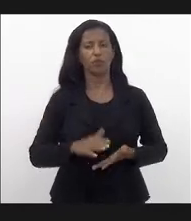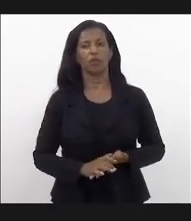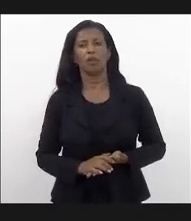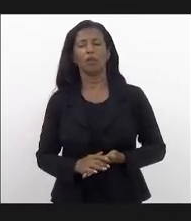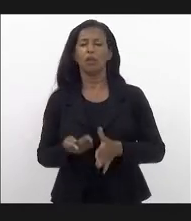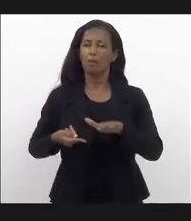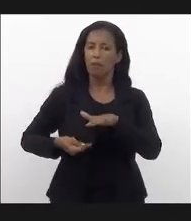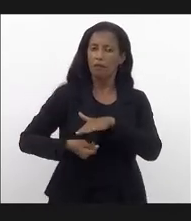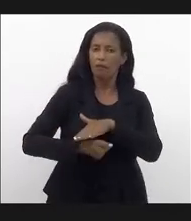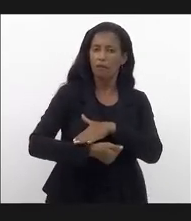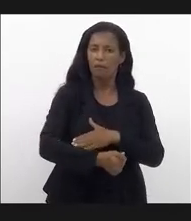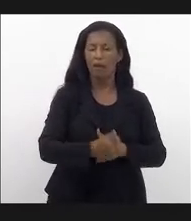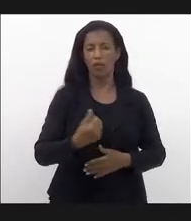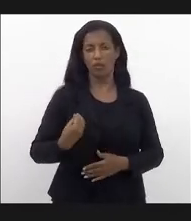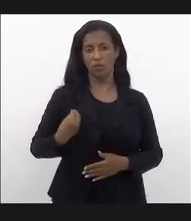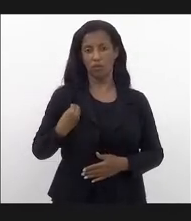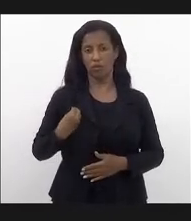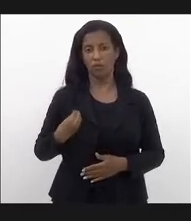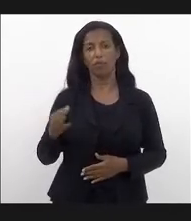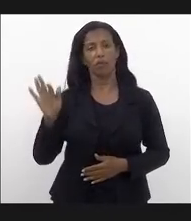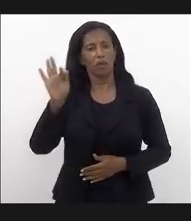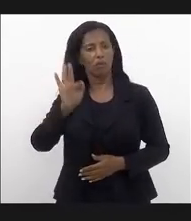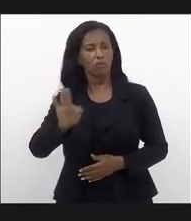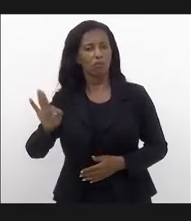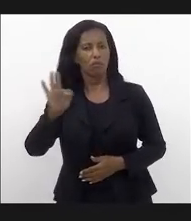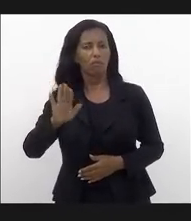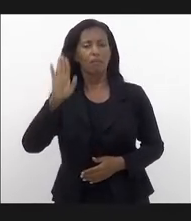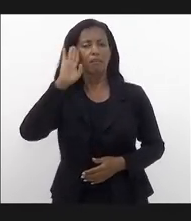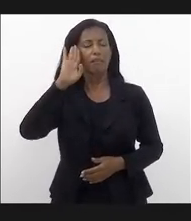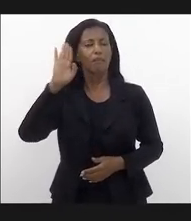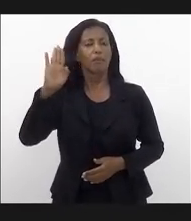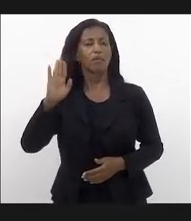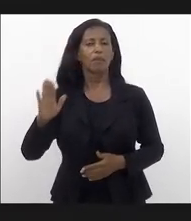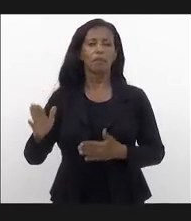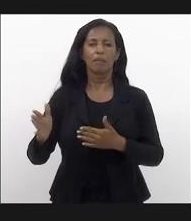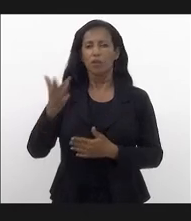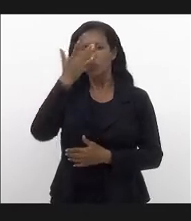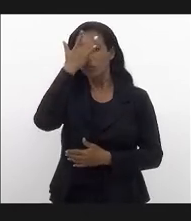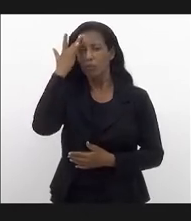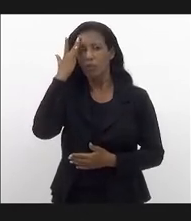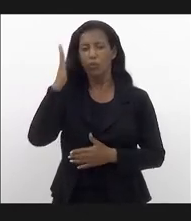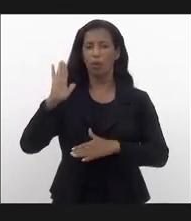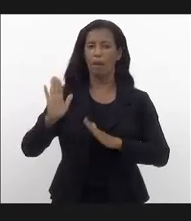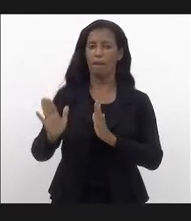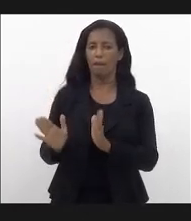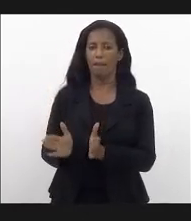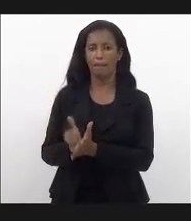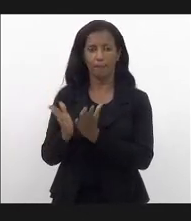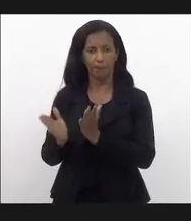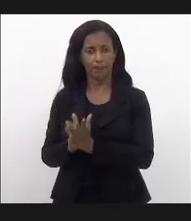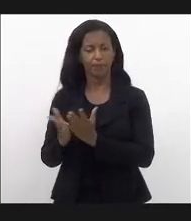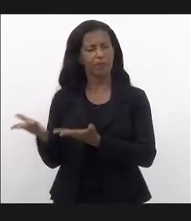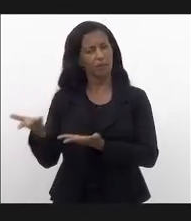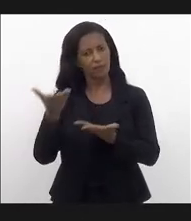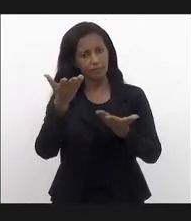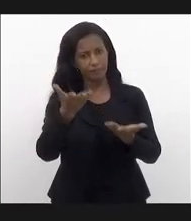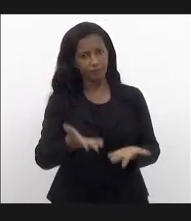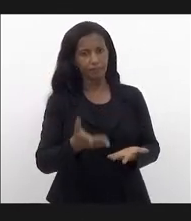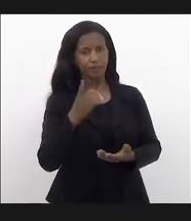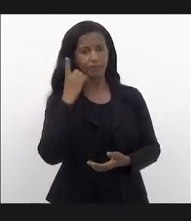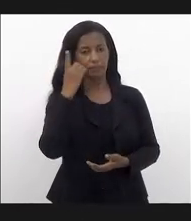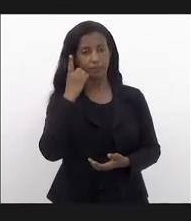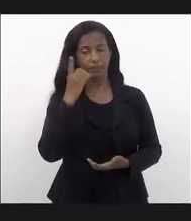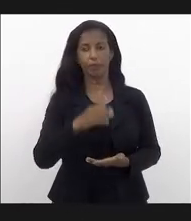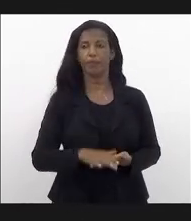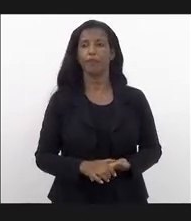também na sua carreira universitária principalmente aqueles que são de famílias mais vulneráveis então dizer a vossa excelência deputada